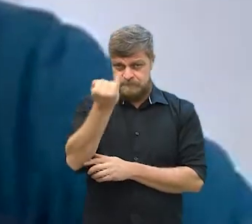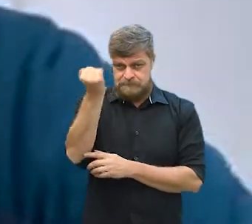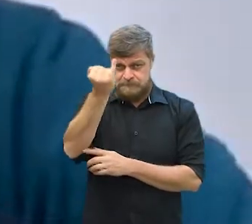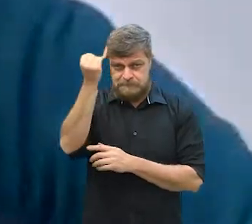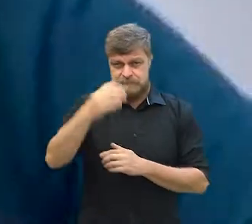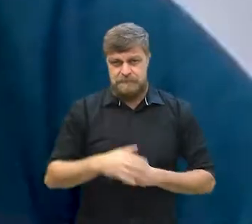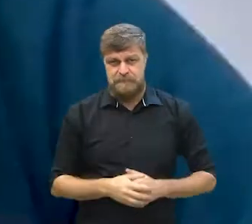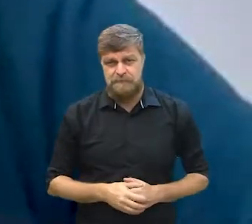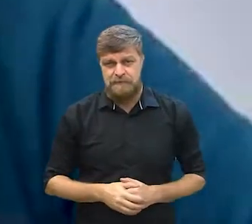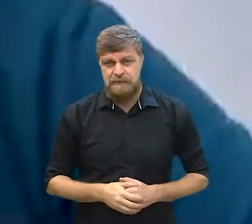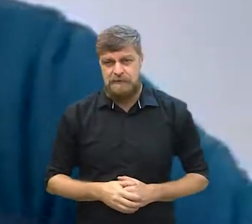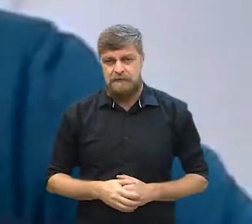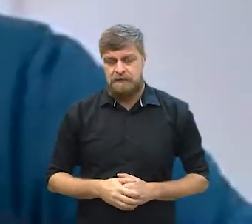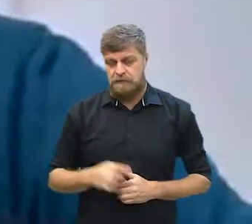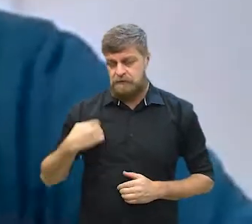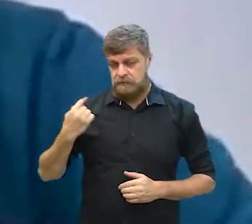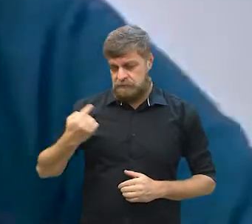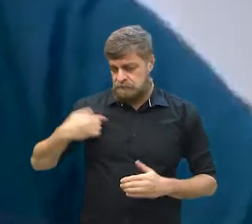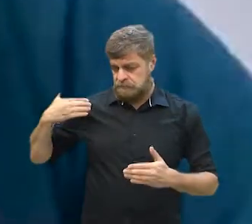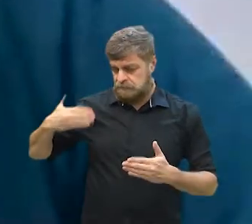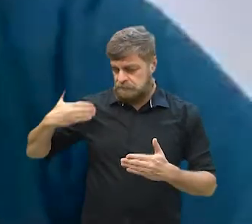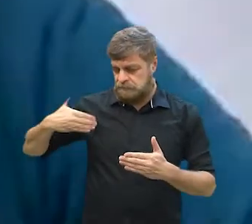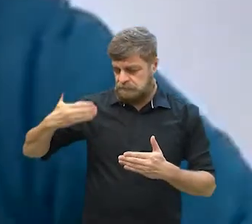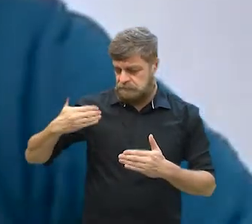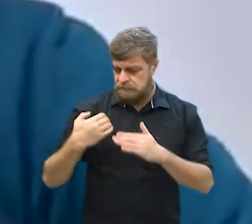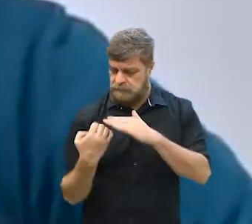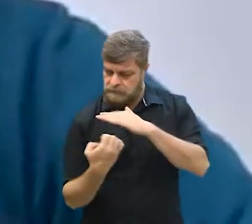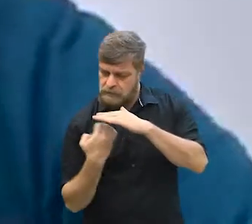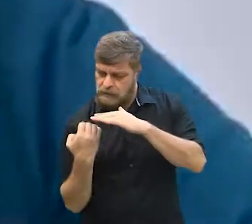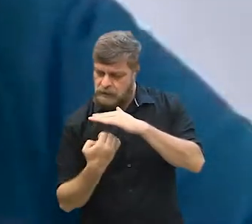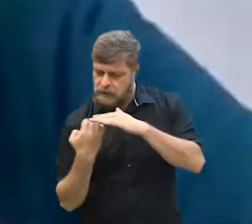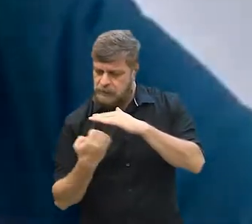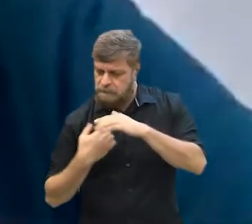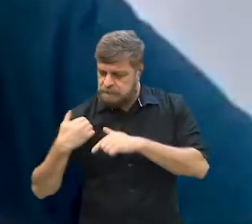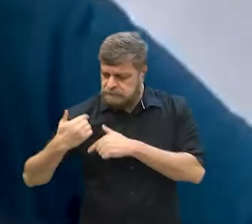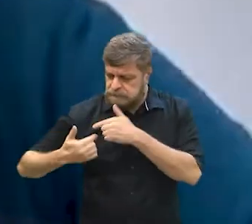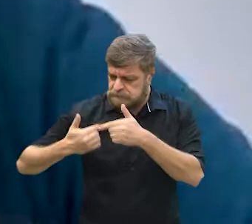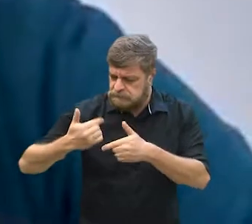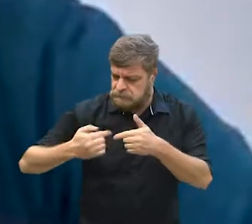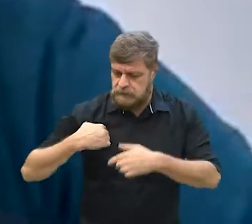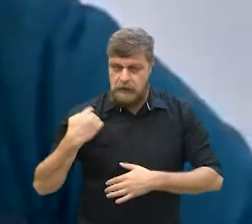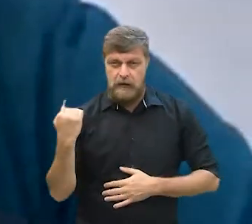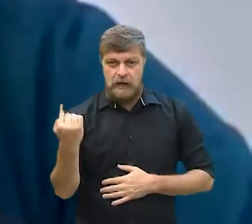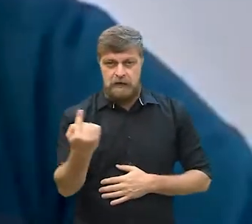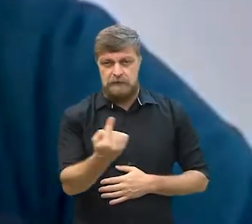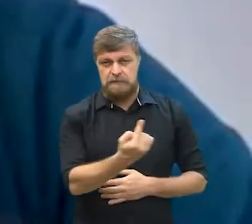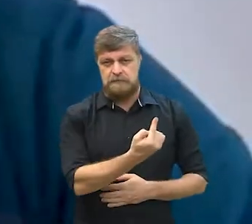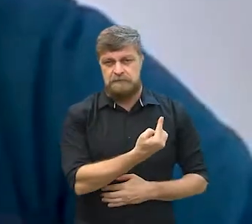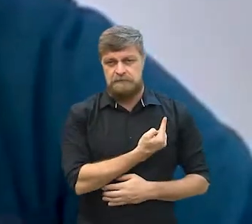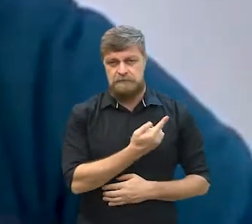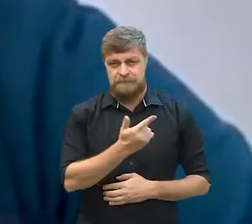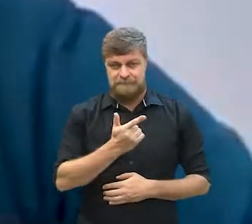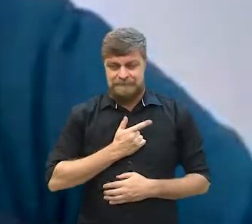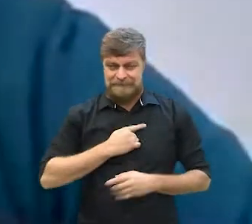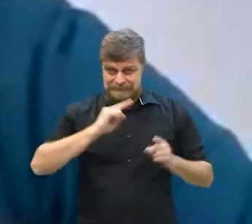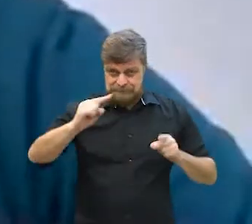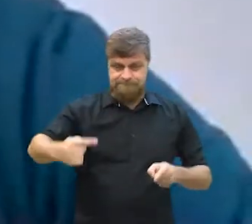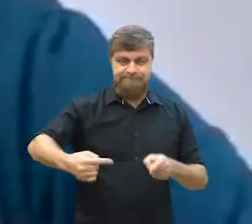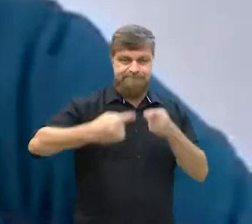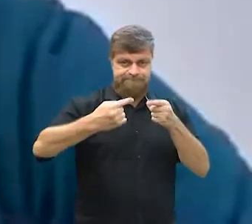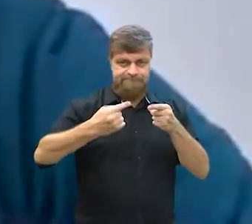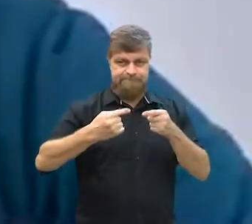e, inevitavelmente, nessa trajetória de concepção da empresa, participamos, né,